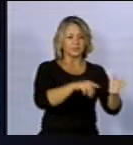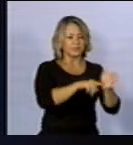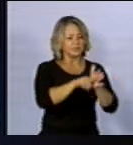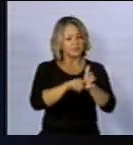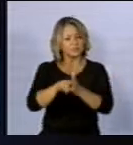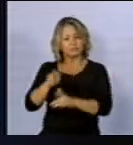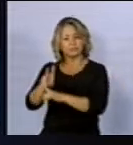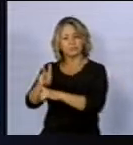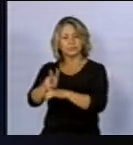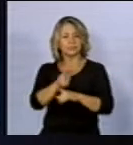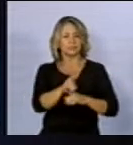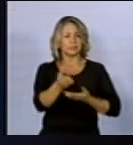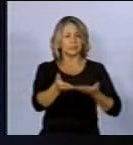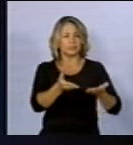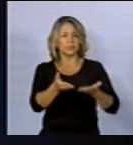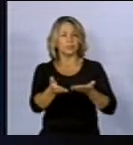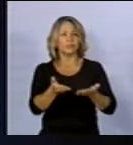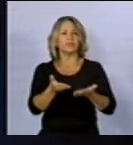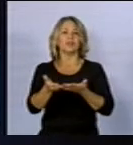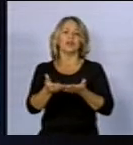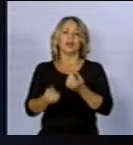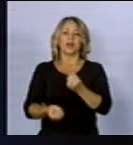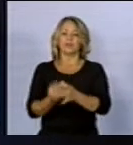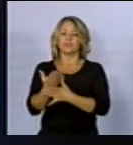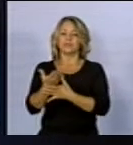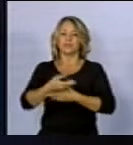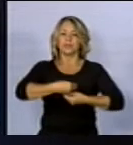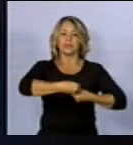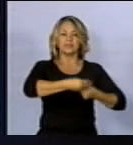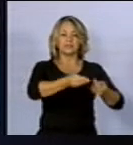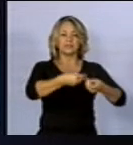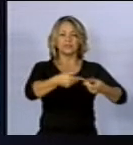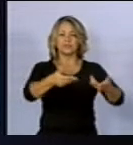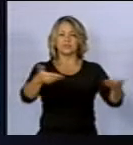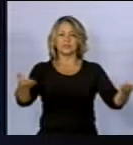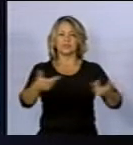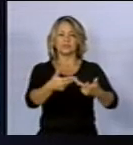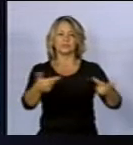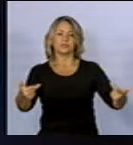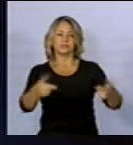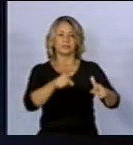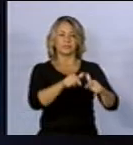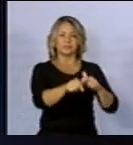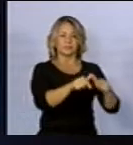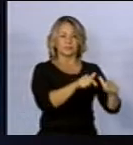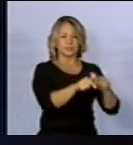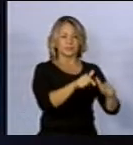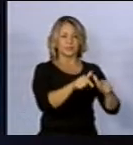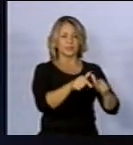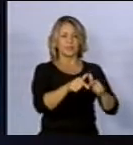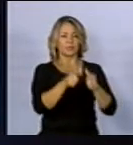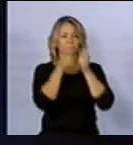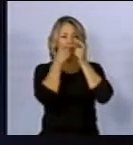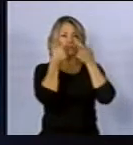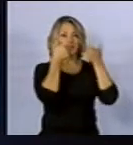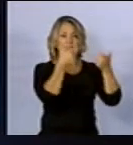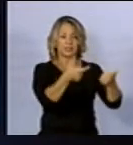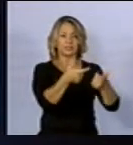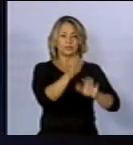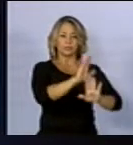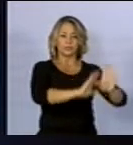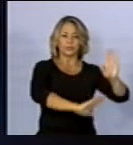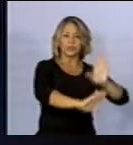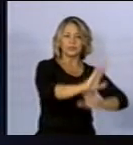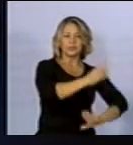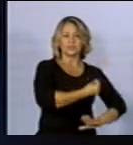controlarão a produção a distribuição de produtos e serviços no interesse da preservação